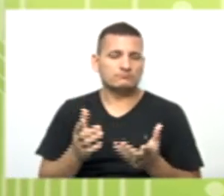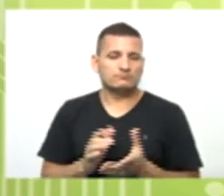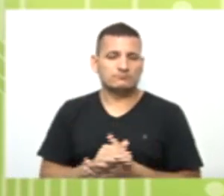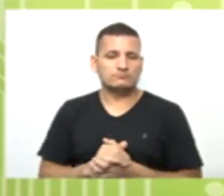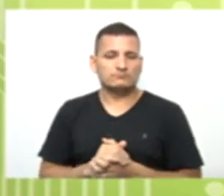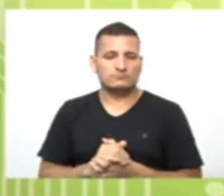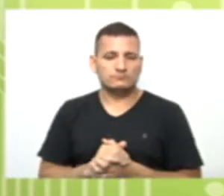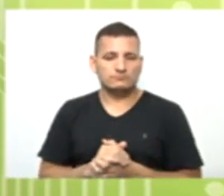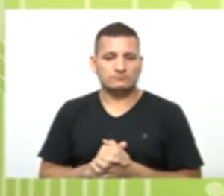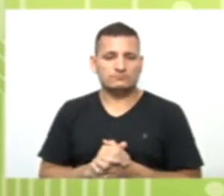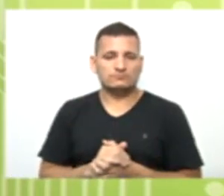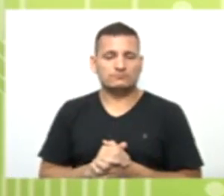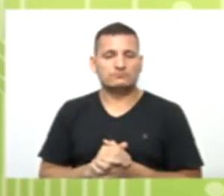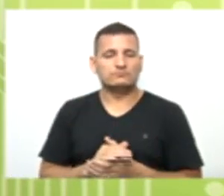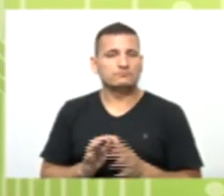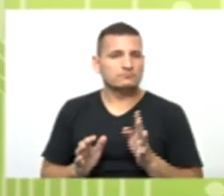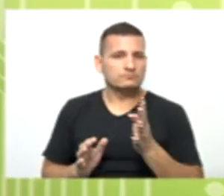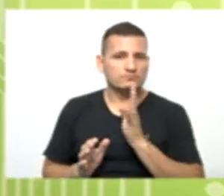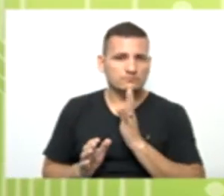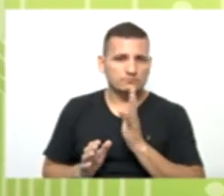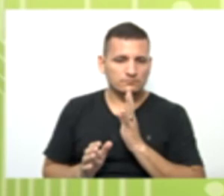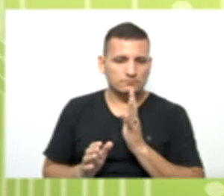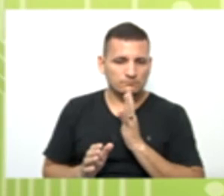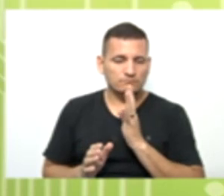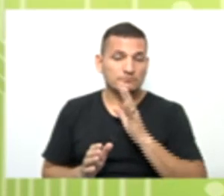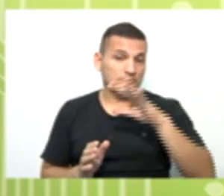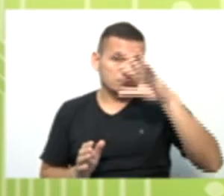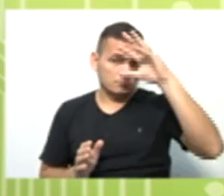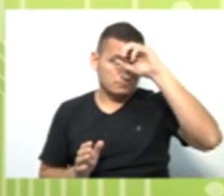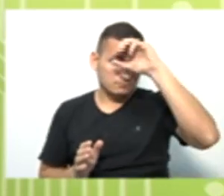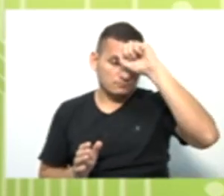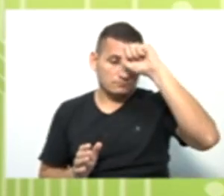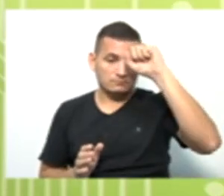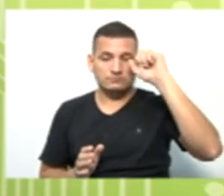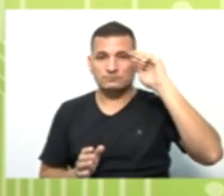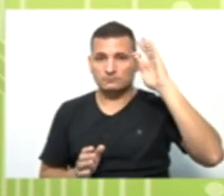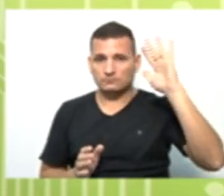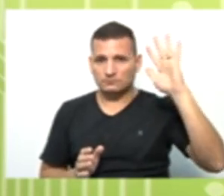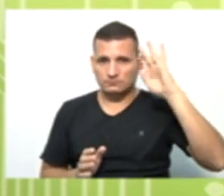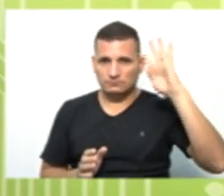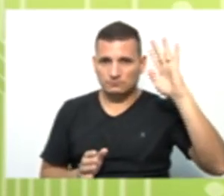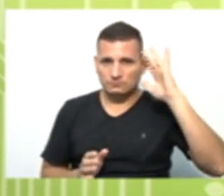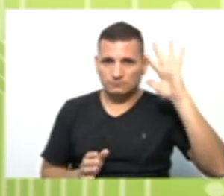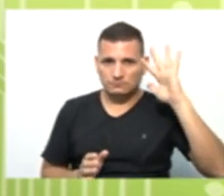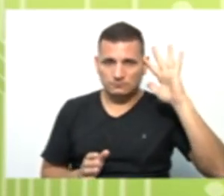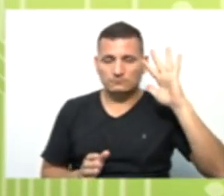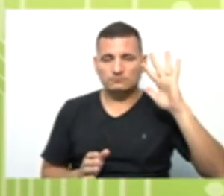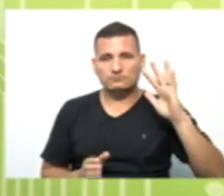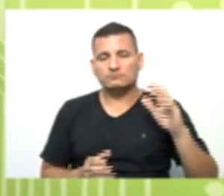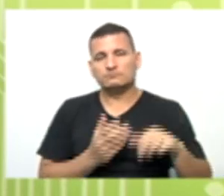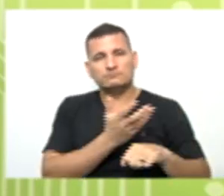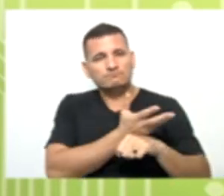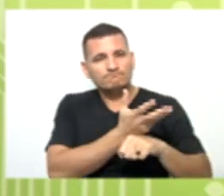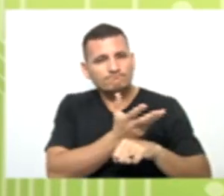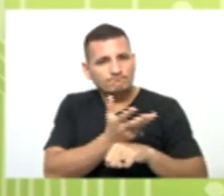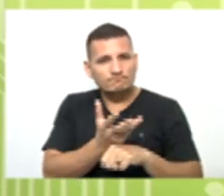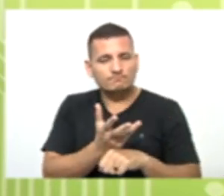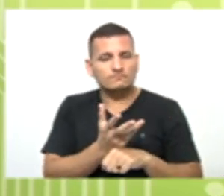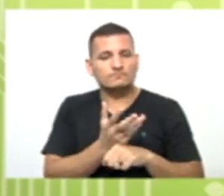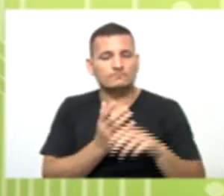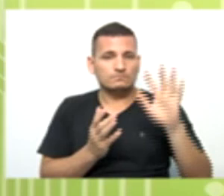justamente pegar os conhecimentos apreendidos na teoria durante as disciplinas